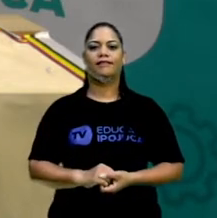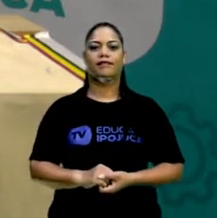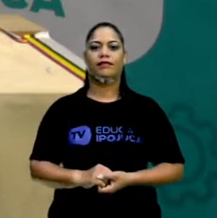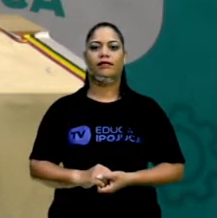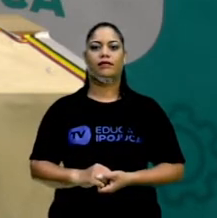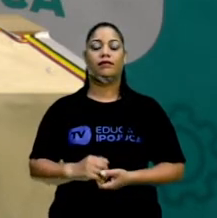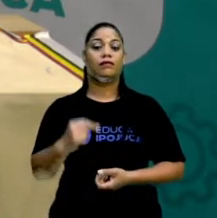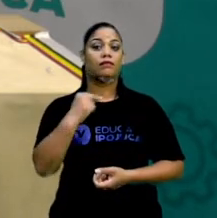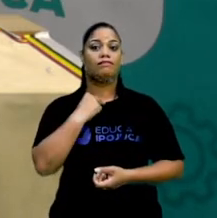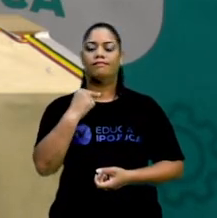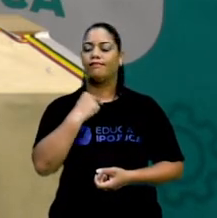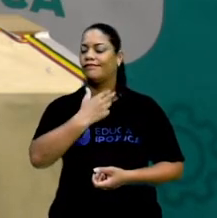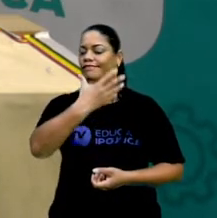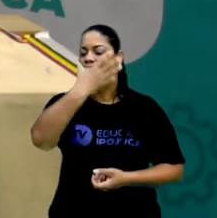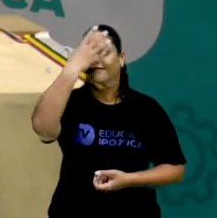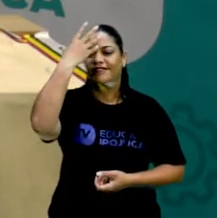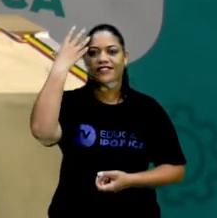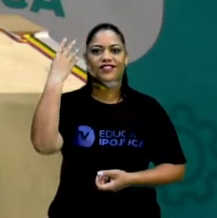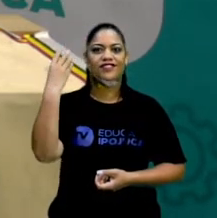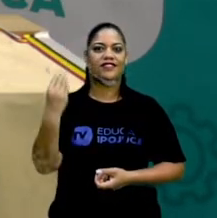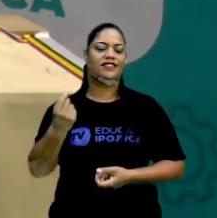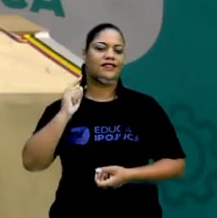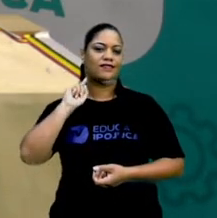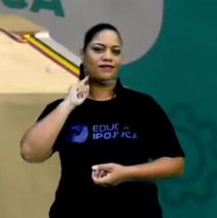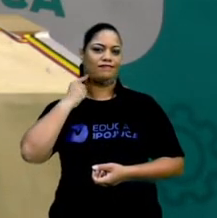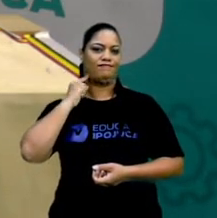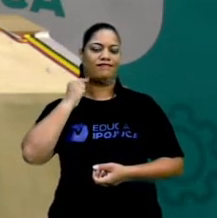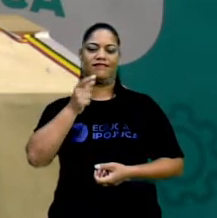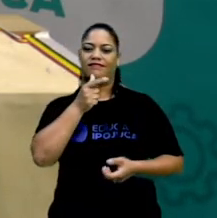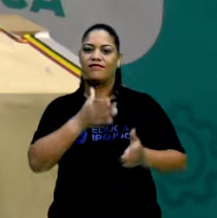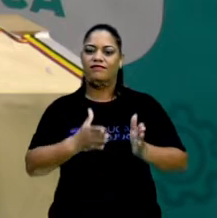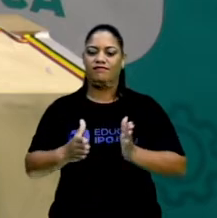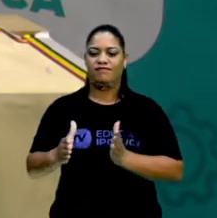Não podemos esquecer da poluição nos rios.